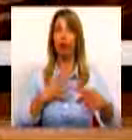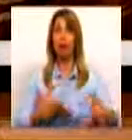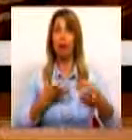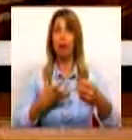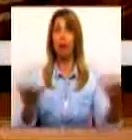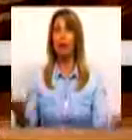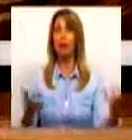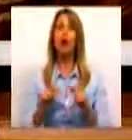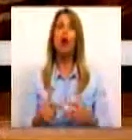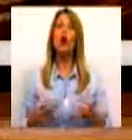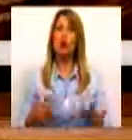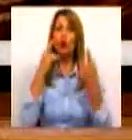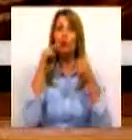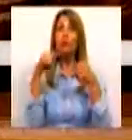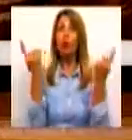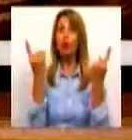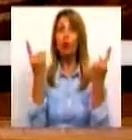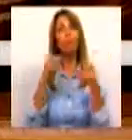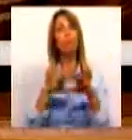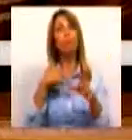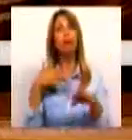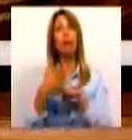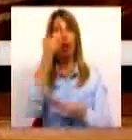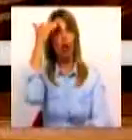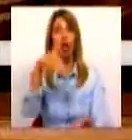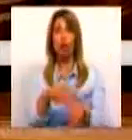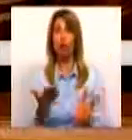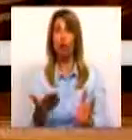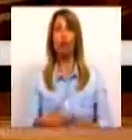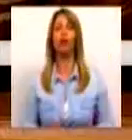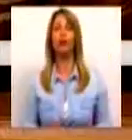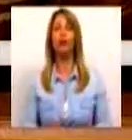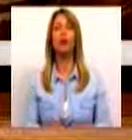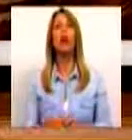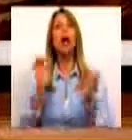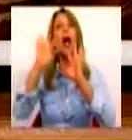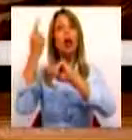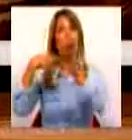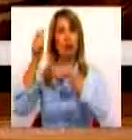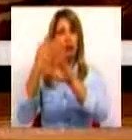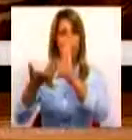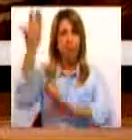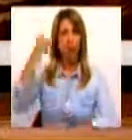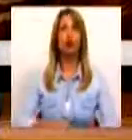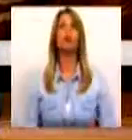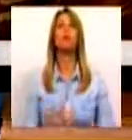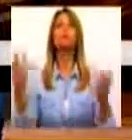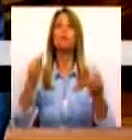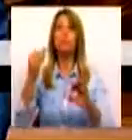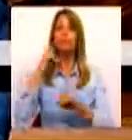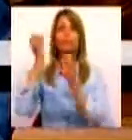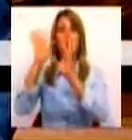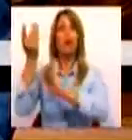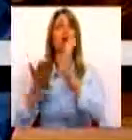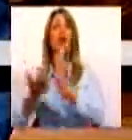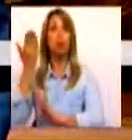já hoje se demonstra com resultados. Mais exportações. Incrementar as exportações reforçando o